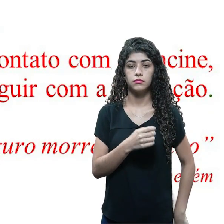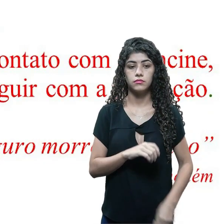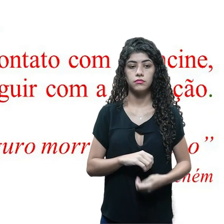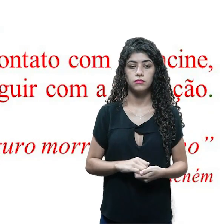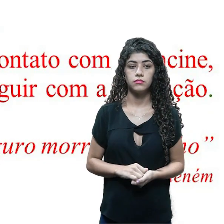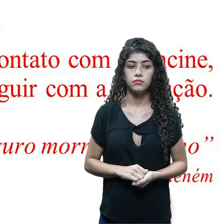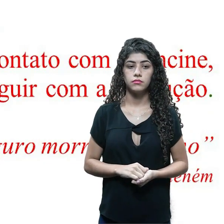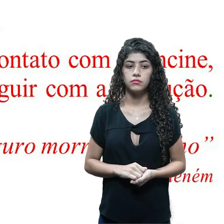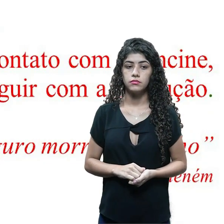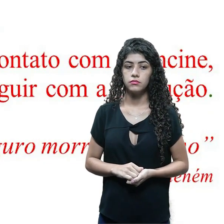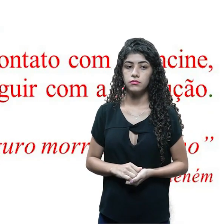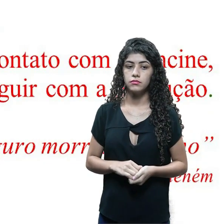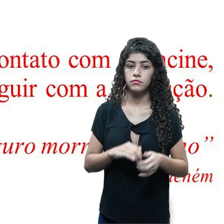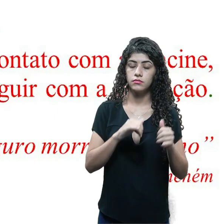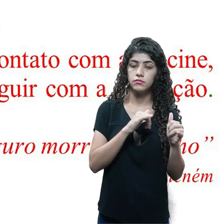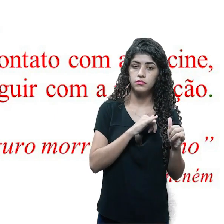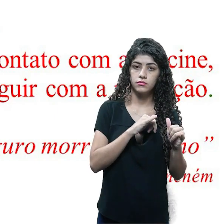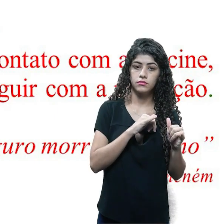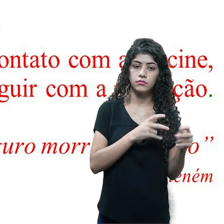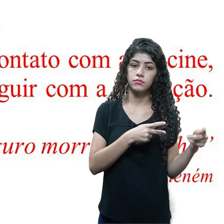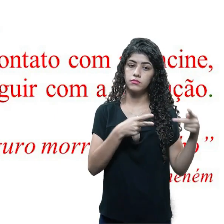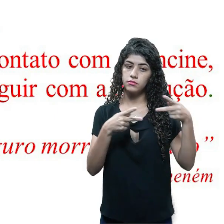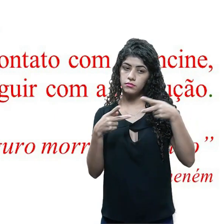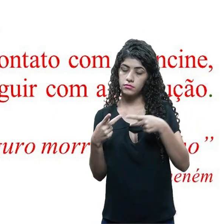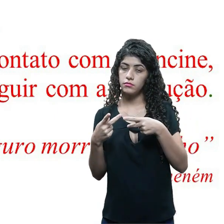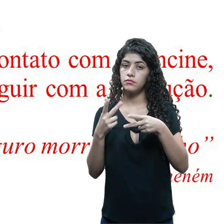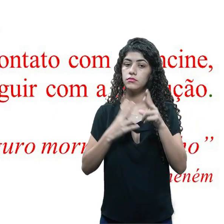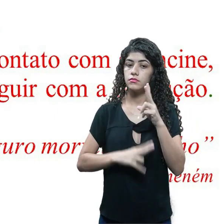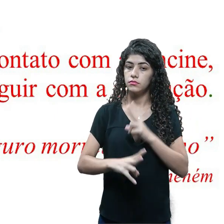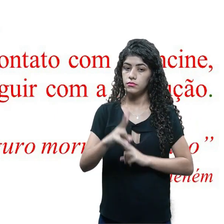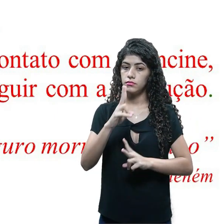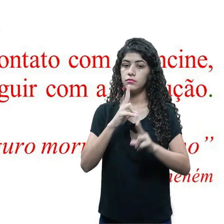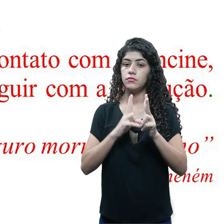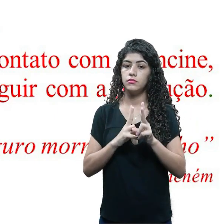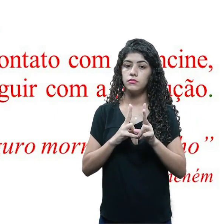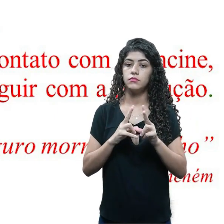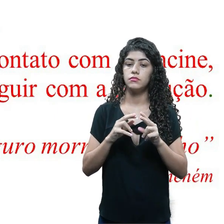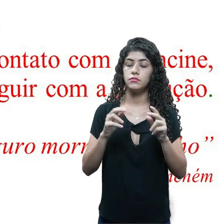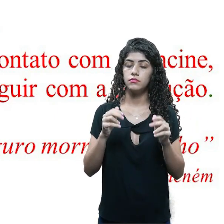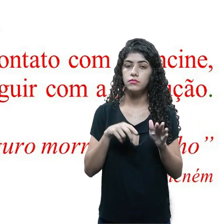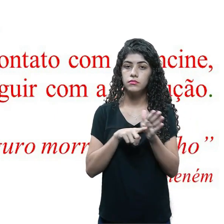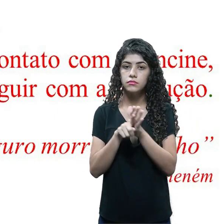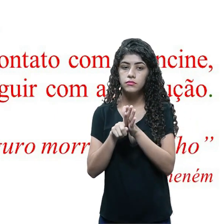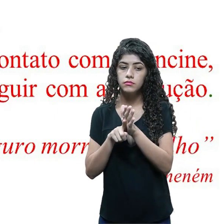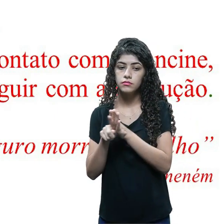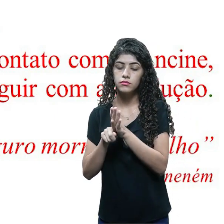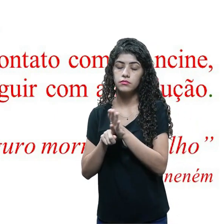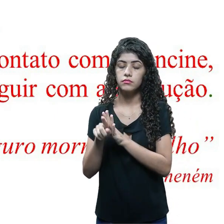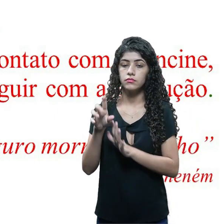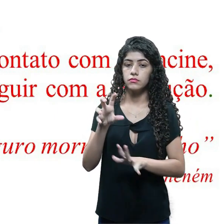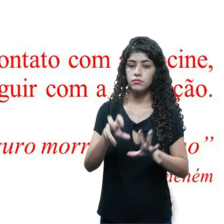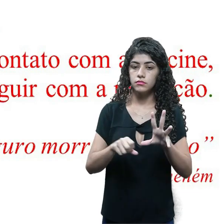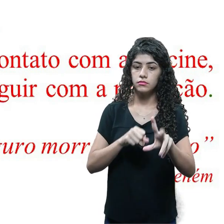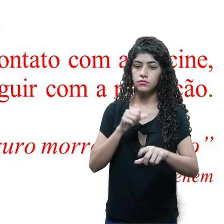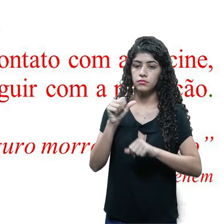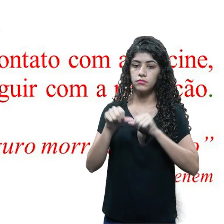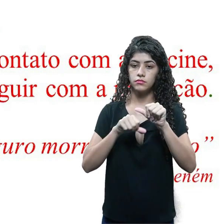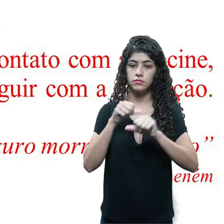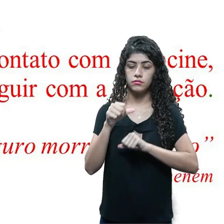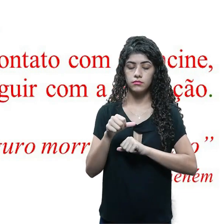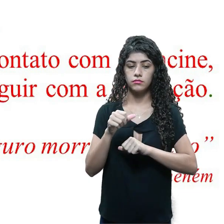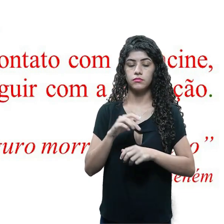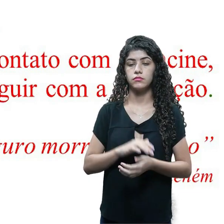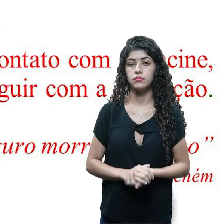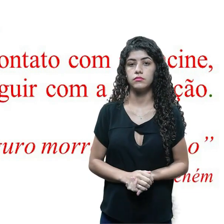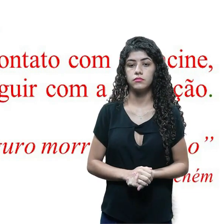Sugestões. Visite regularmente o sítio eletrônico da Ancine em busca da atualização das informações referentes